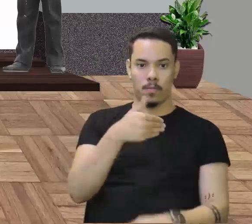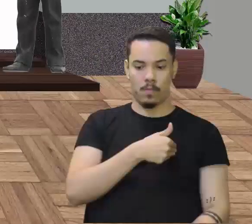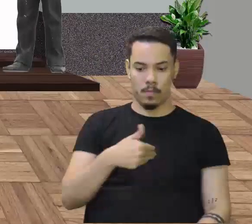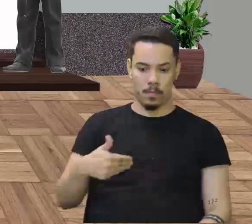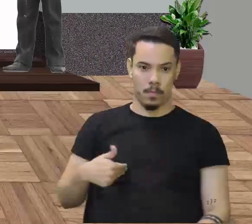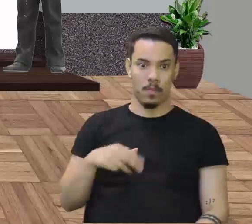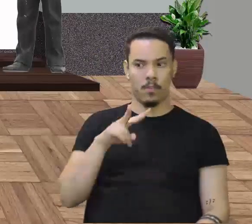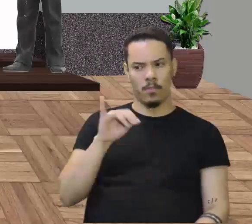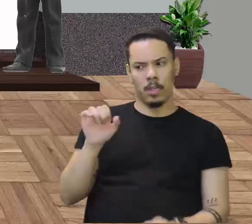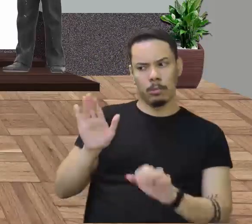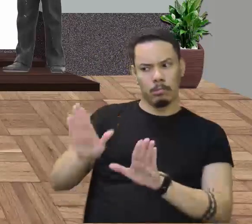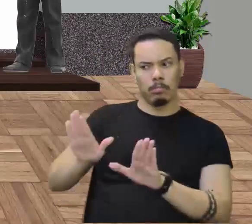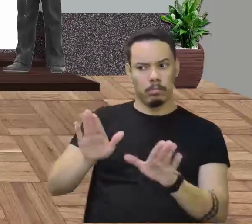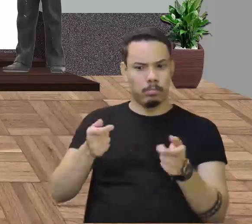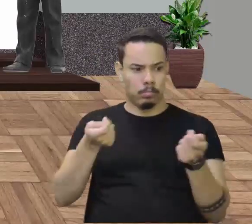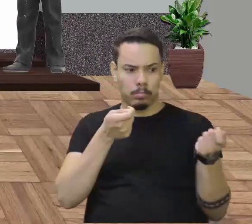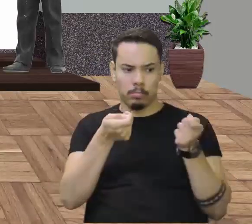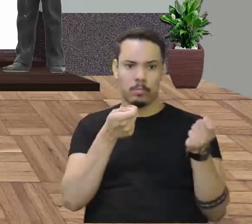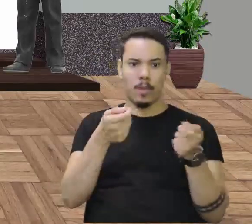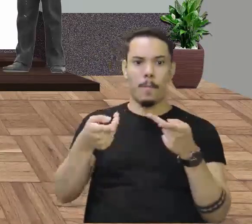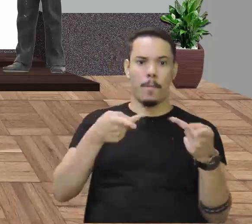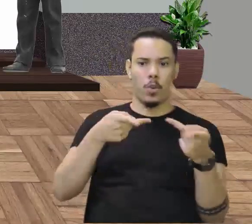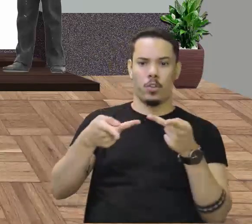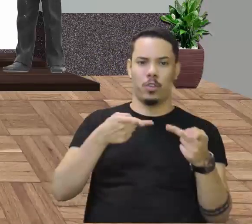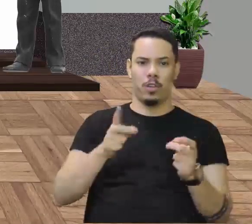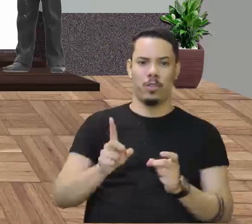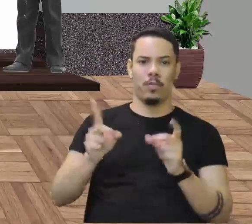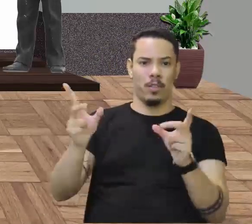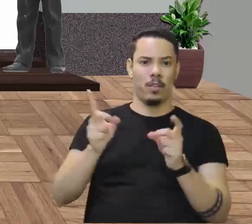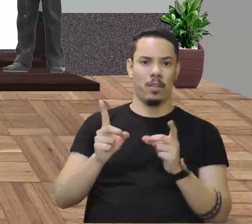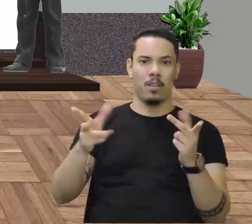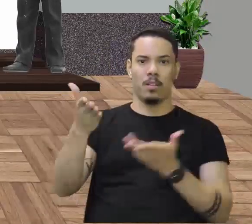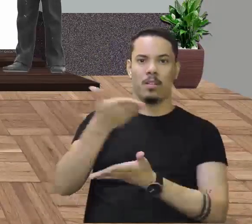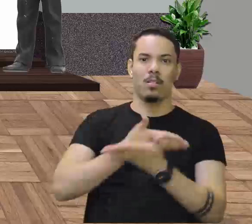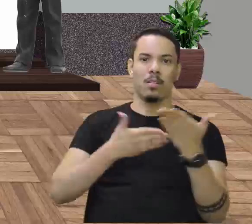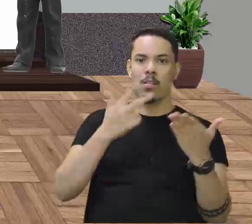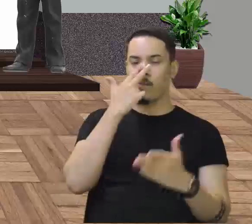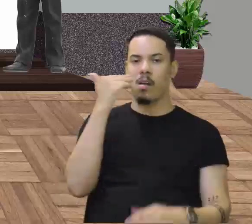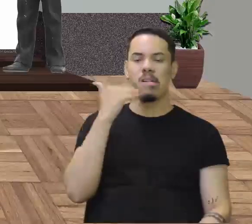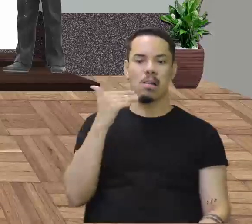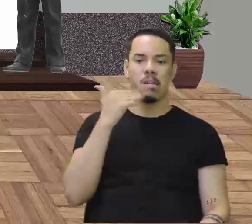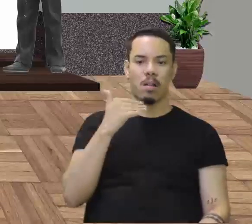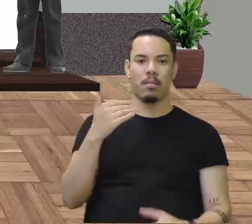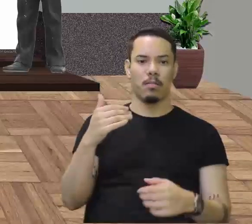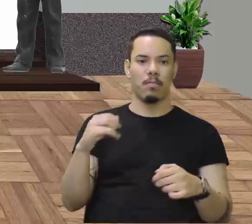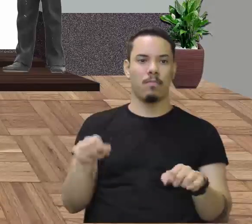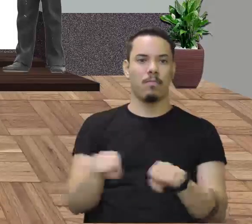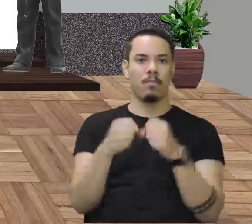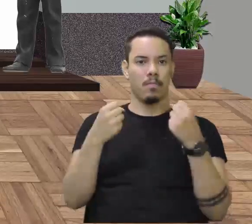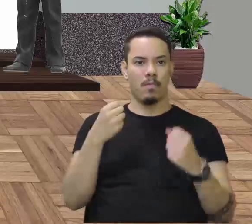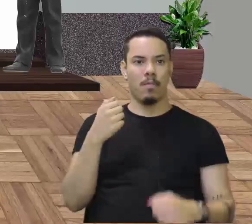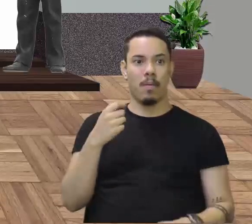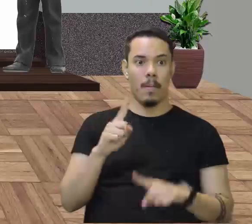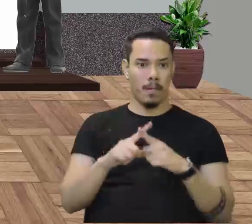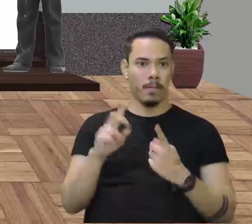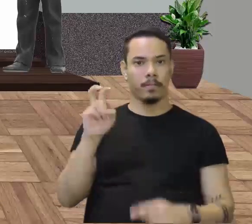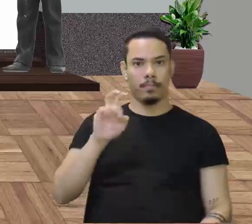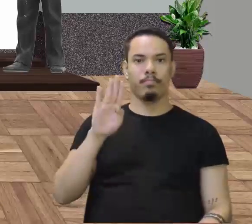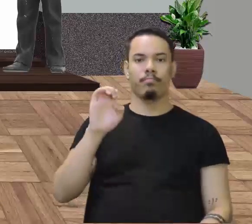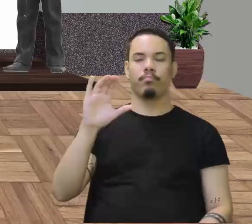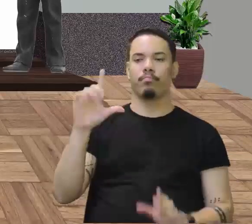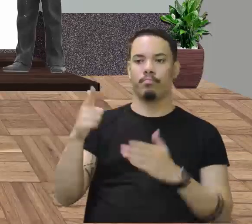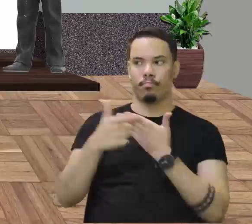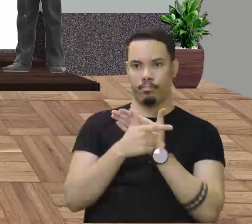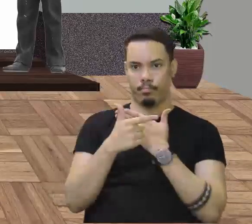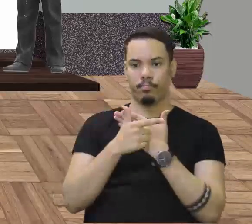vai barrar um pouco esse projeto dessas máquinas sendo vendidas como sucata. Mas o 5º BEC ele tem esse